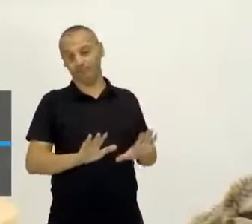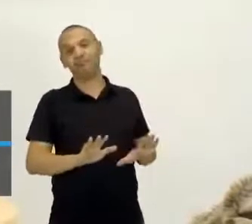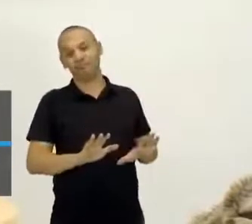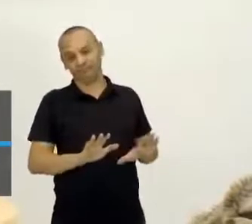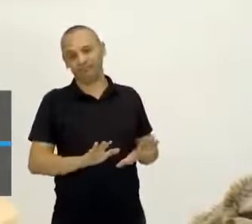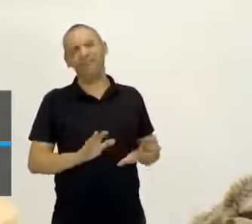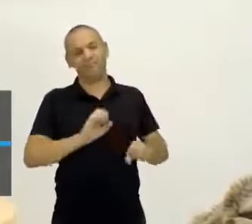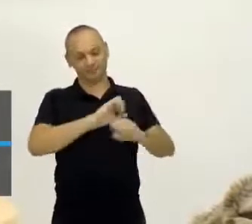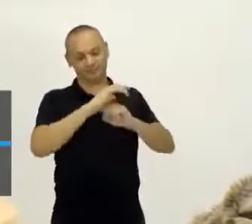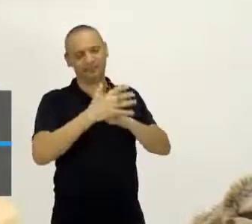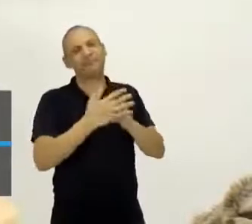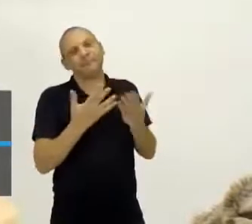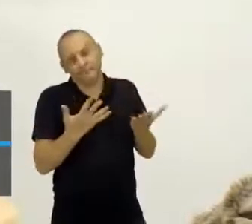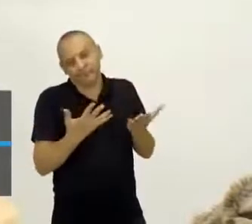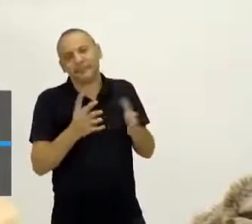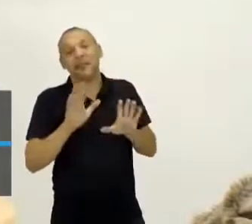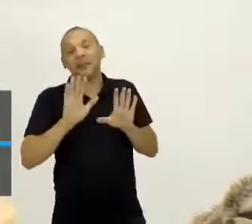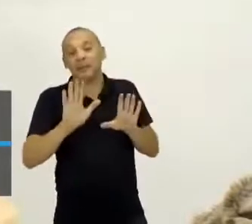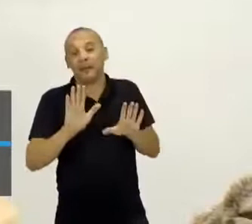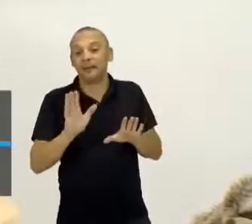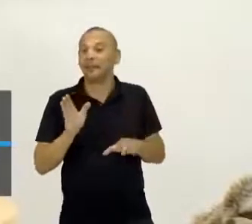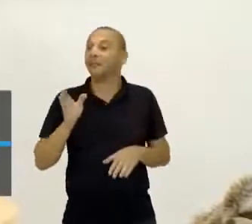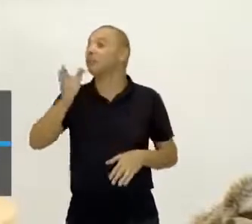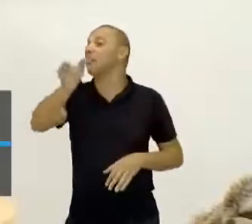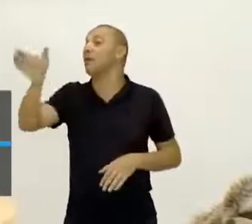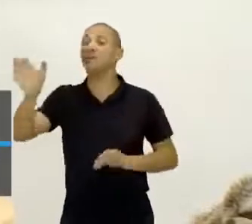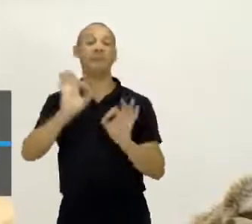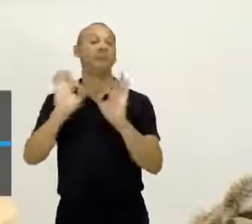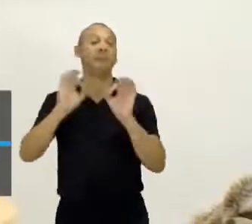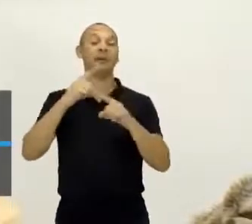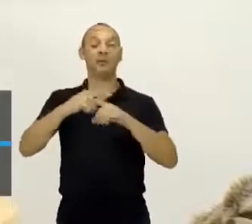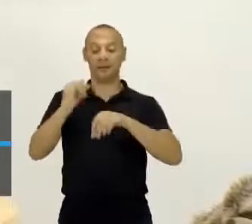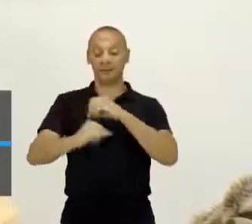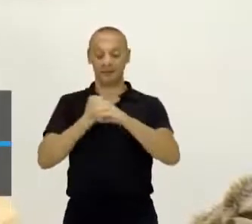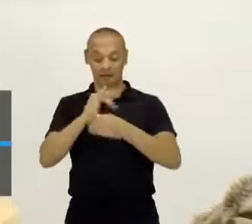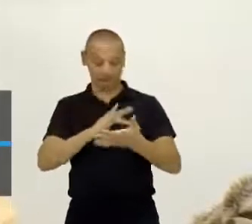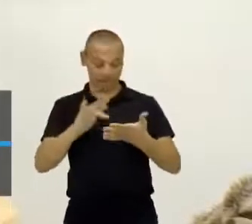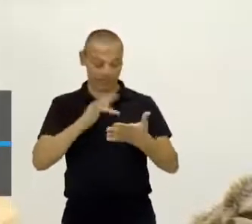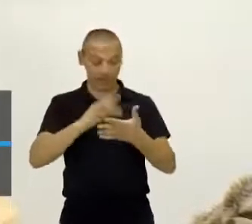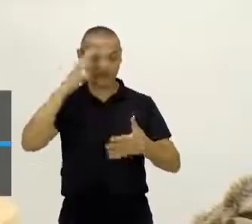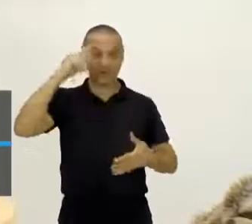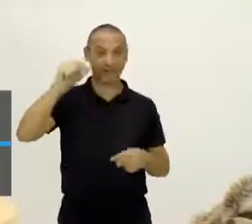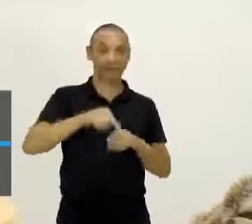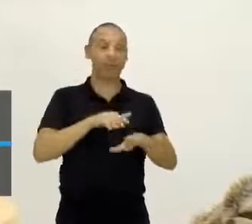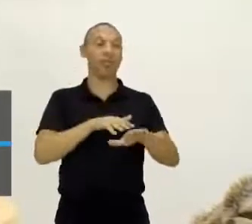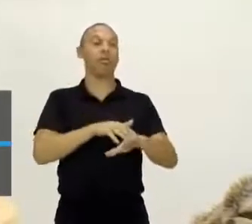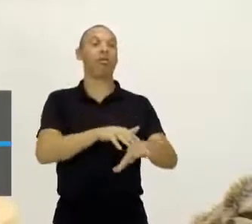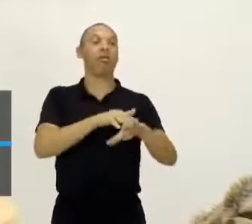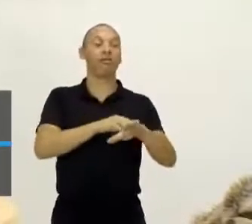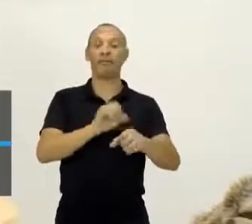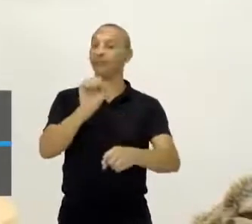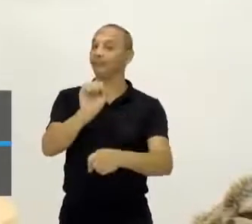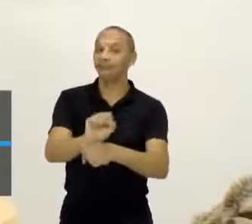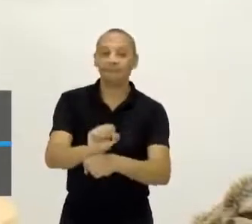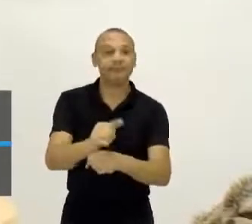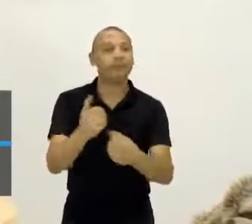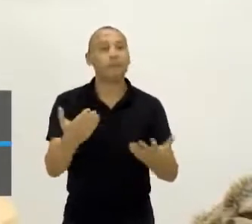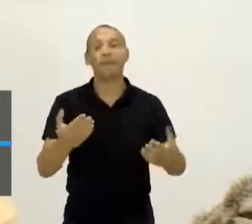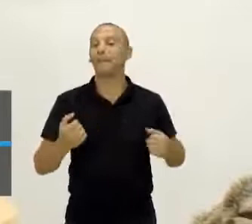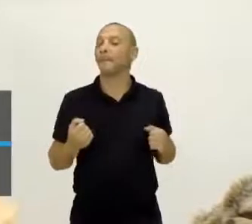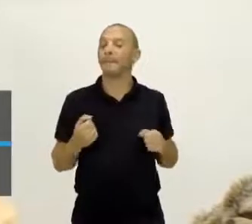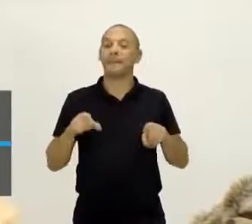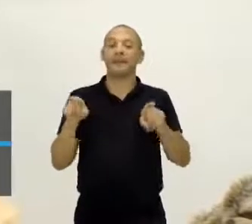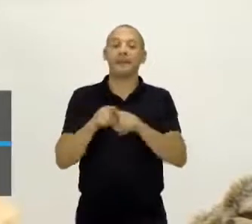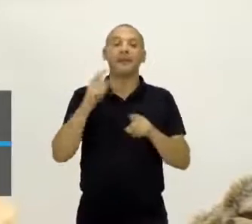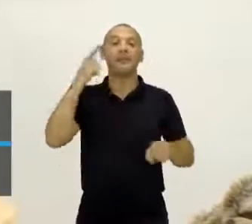agora é pandemia, mas fora isso, a gente sai menos. Em compensação, a gente também pega menos trânsito. Isso. Né? A gente